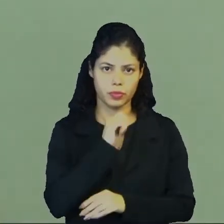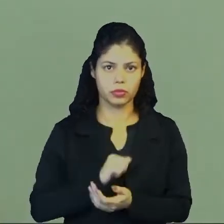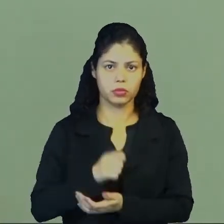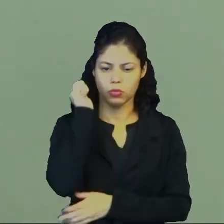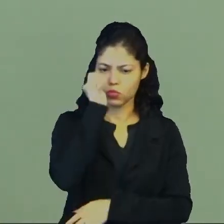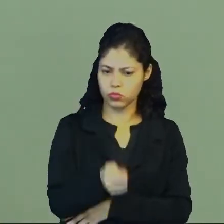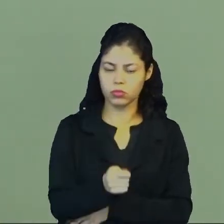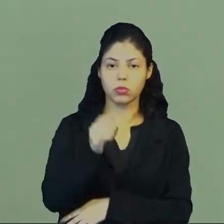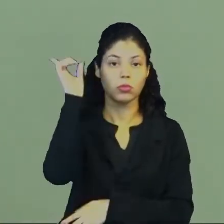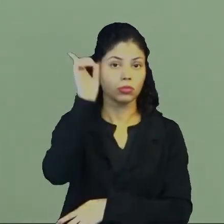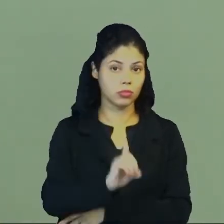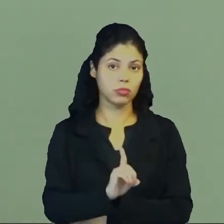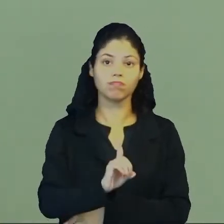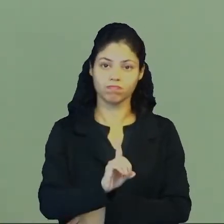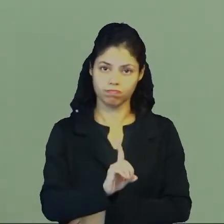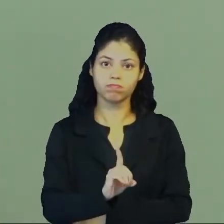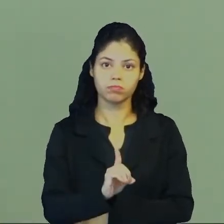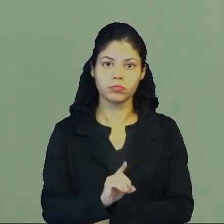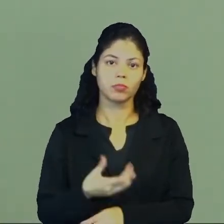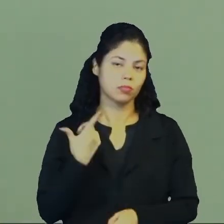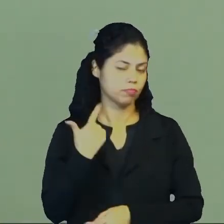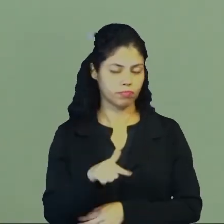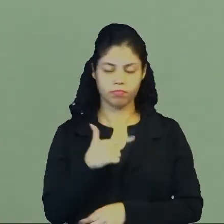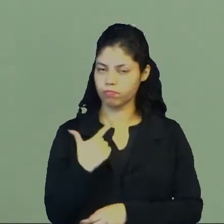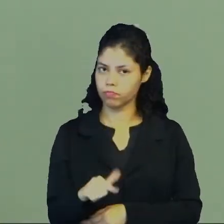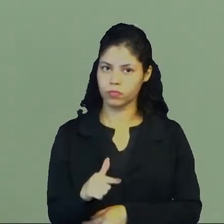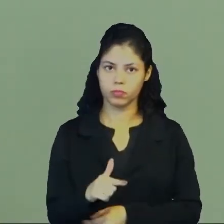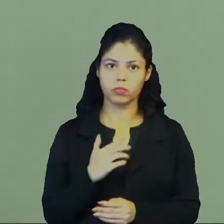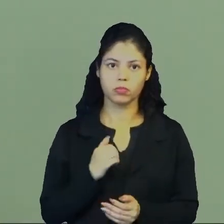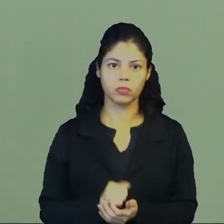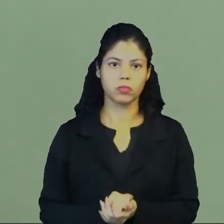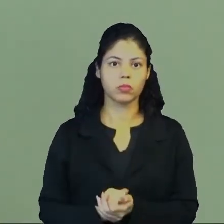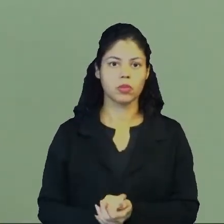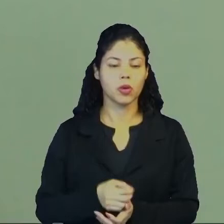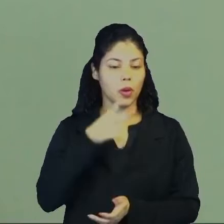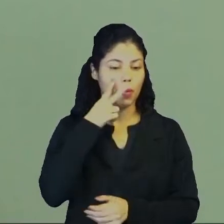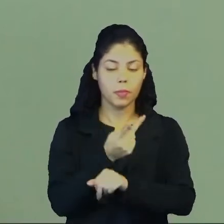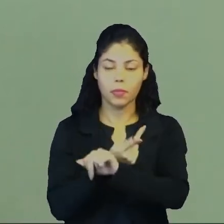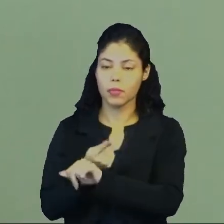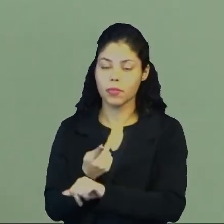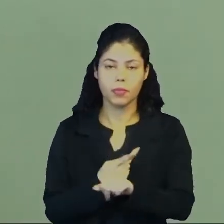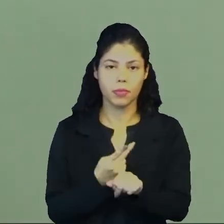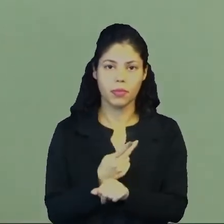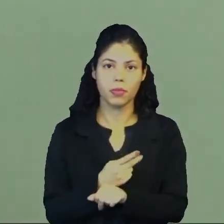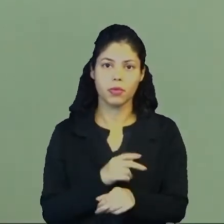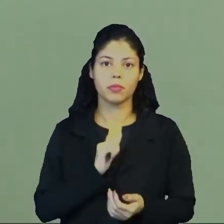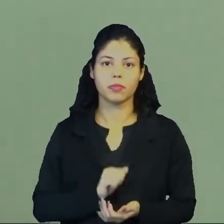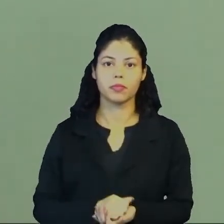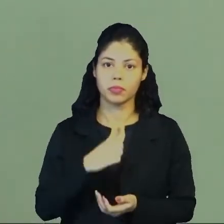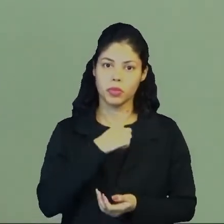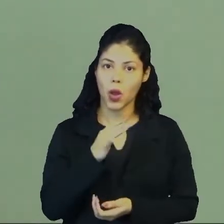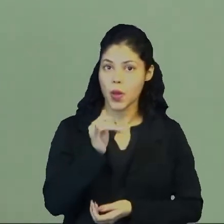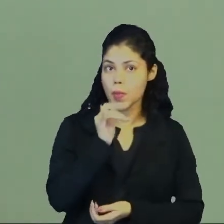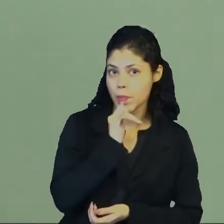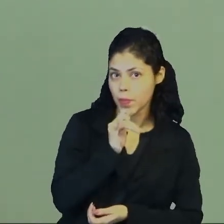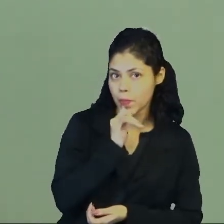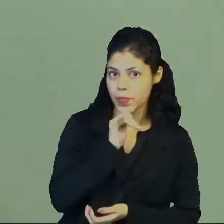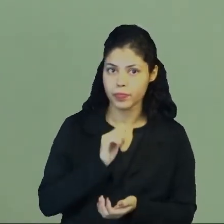os direitos civis são suspensos, são cassados mandatos, né? Como no Brasil a gente teve aí o ato